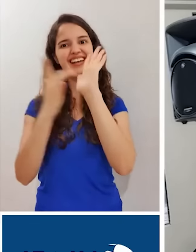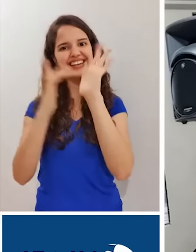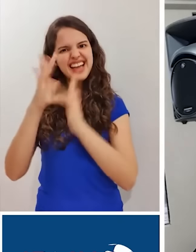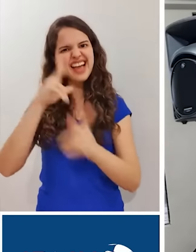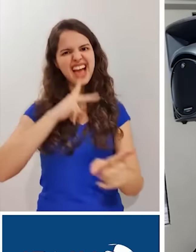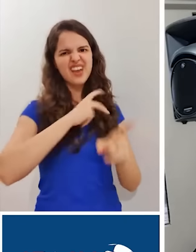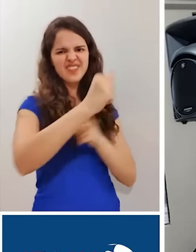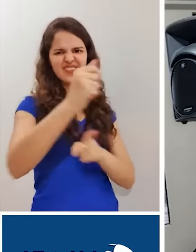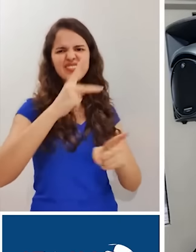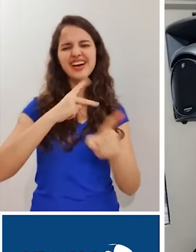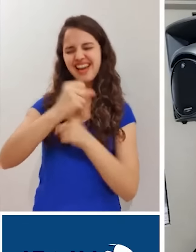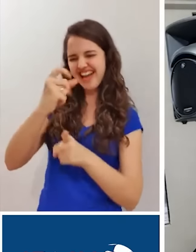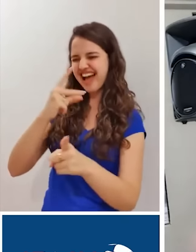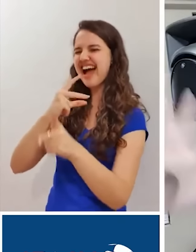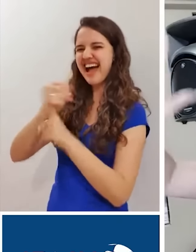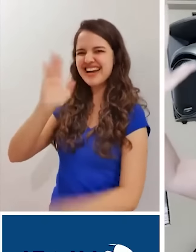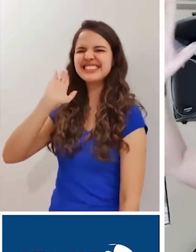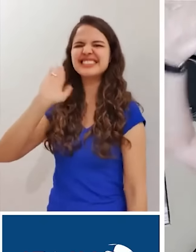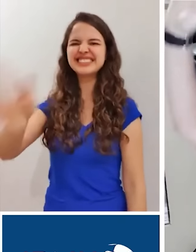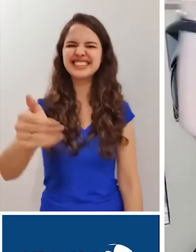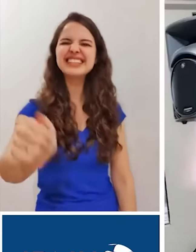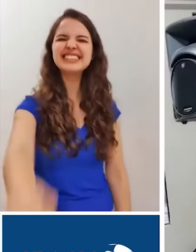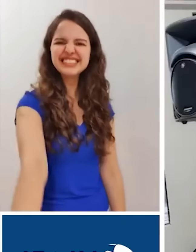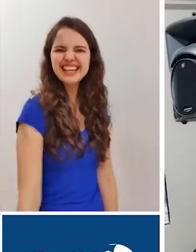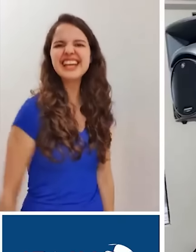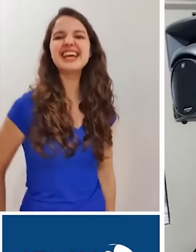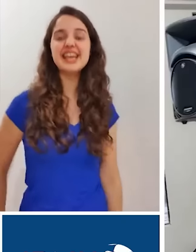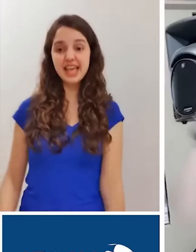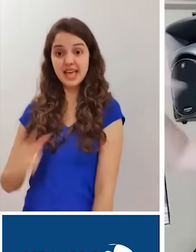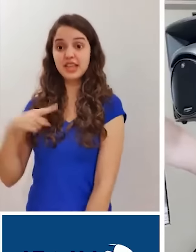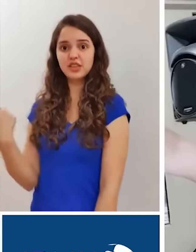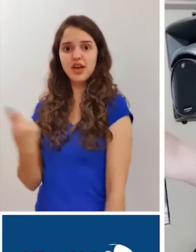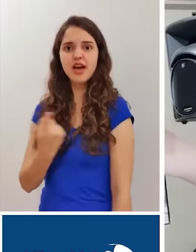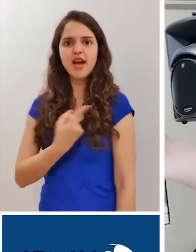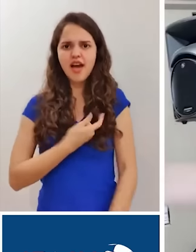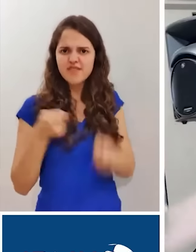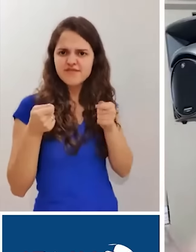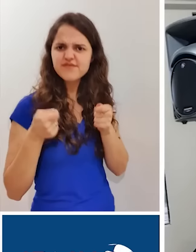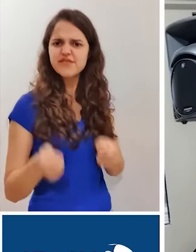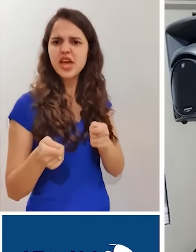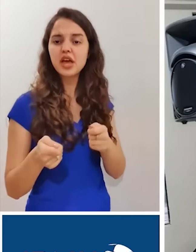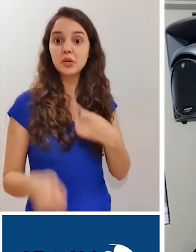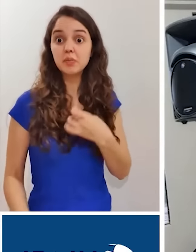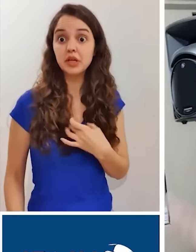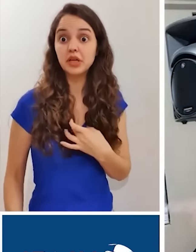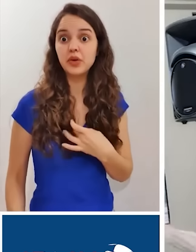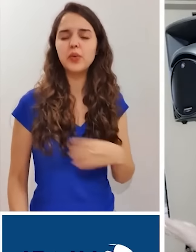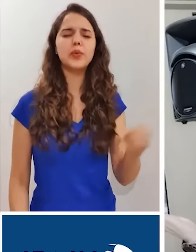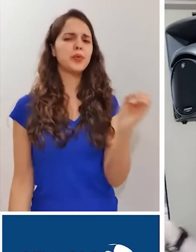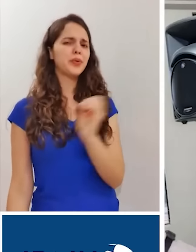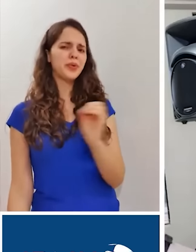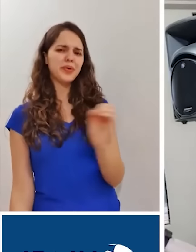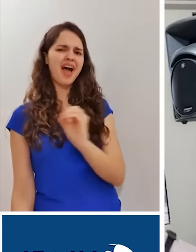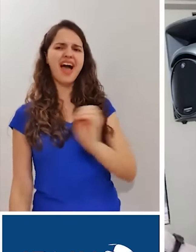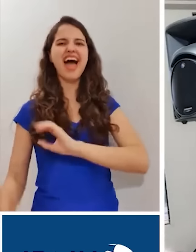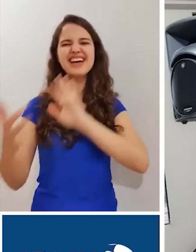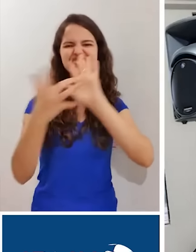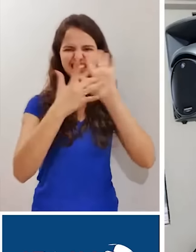ele triunfou estaremos F sem temor ao Bom Jesus